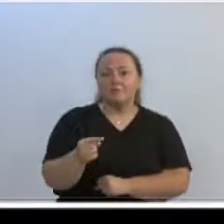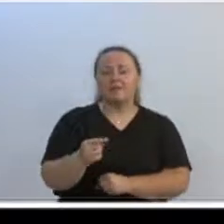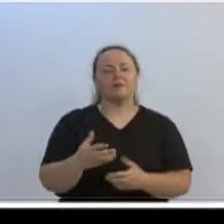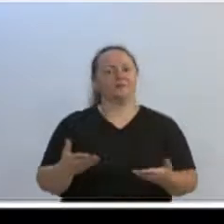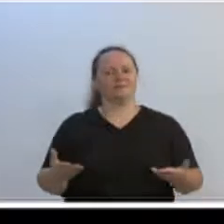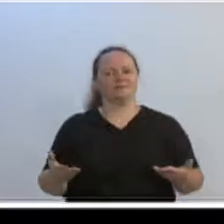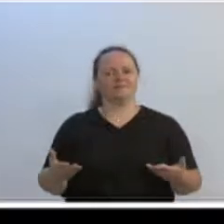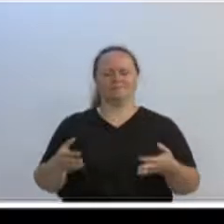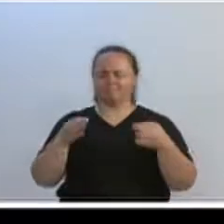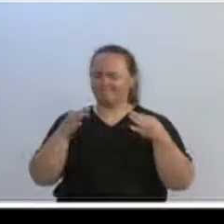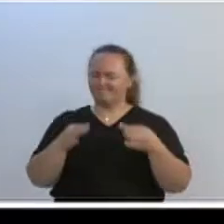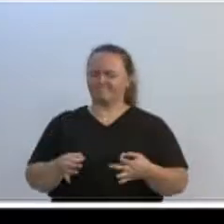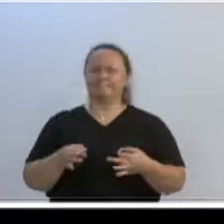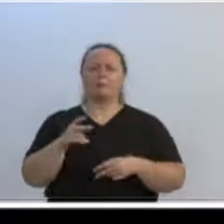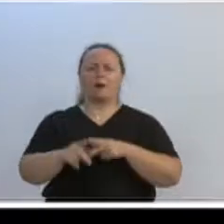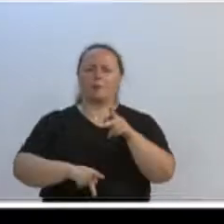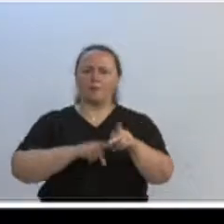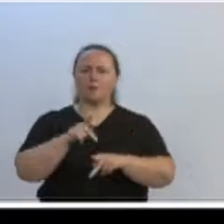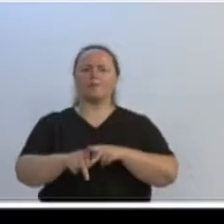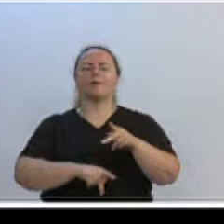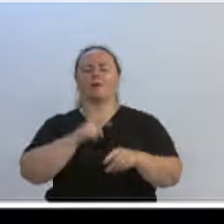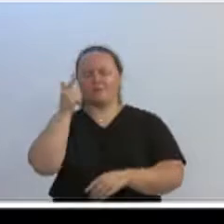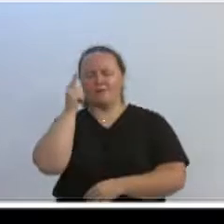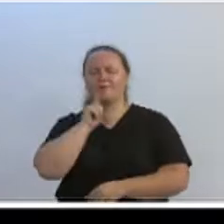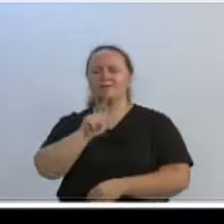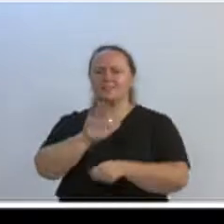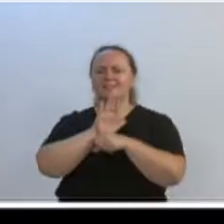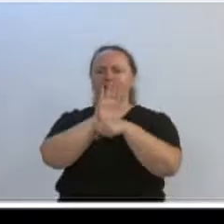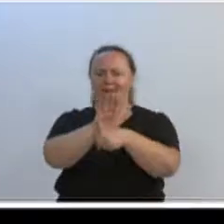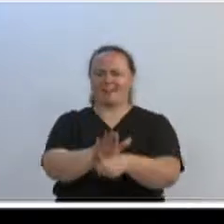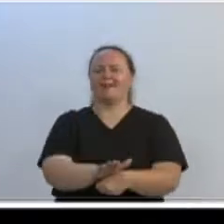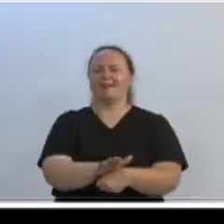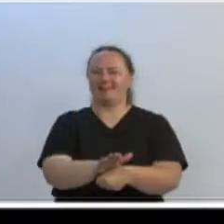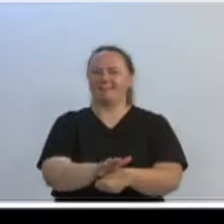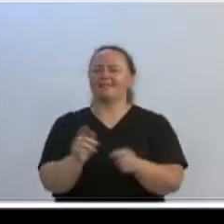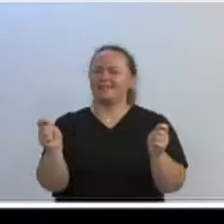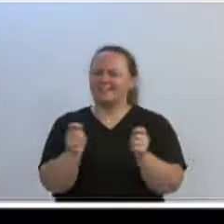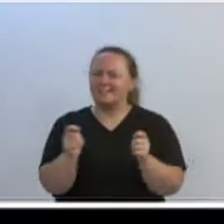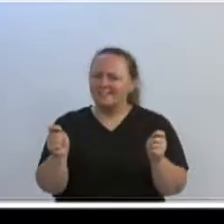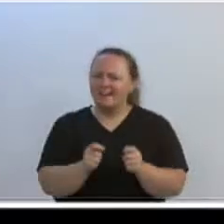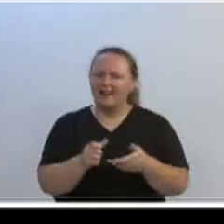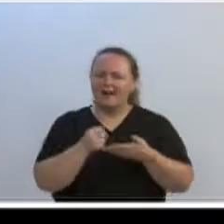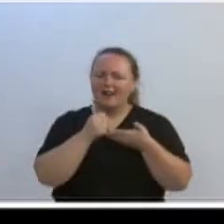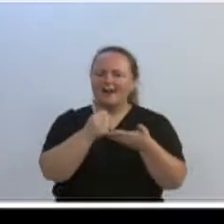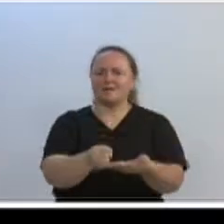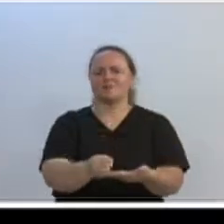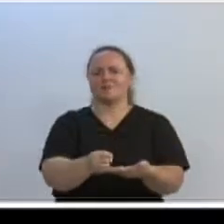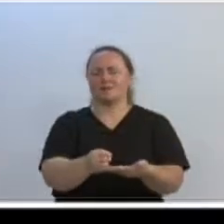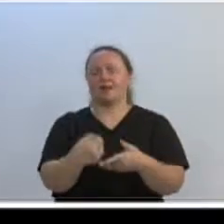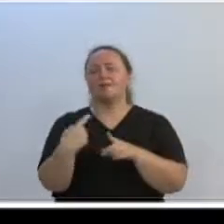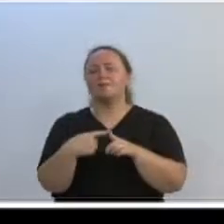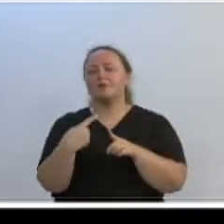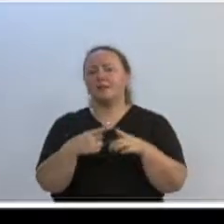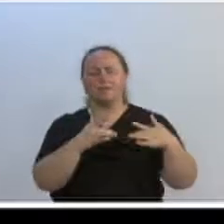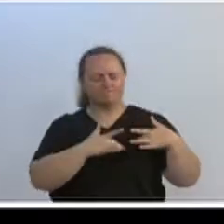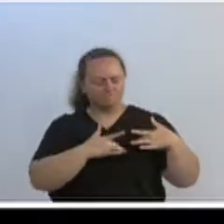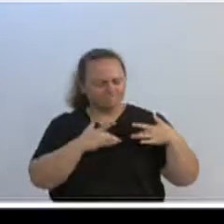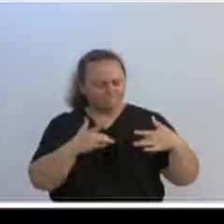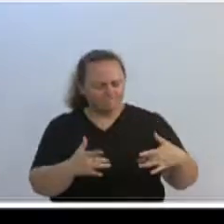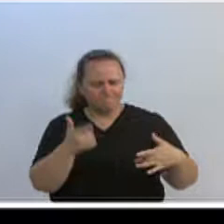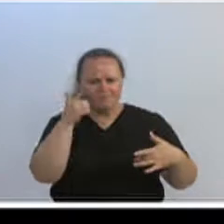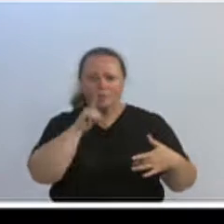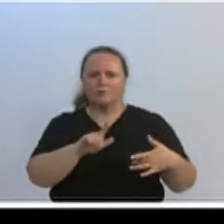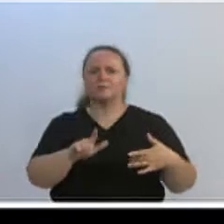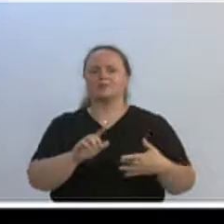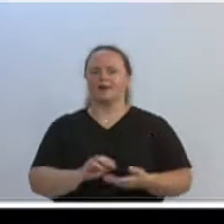certeza que a população urbana e se aproxima proporção que o que ajuda o próximo e tem no coração é essa limitação